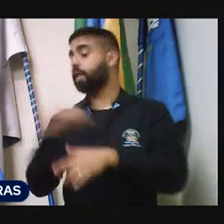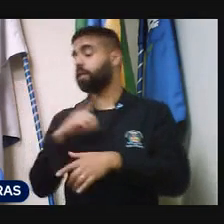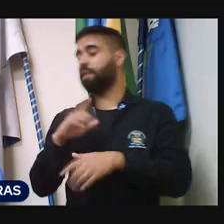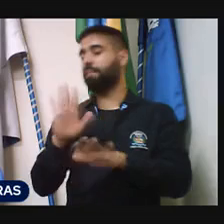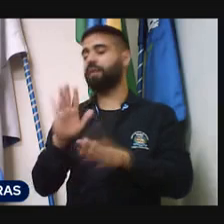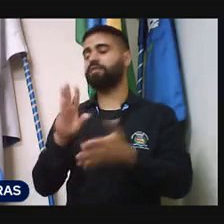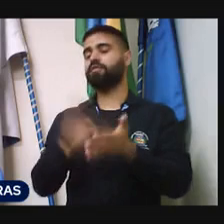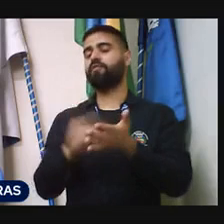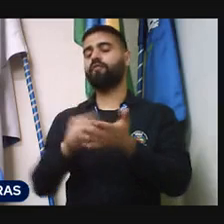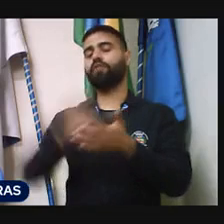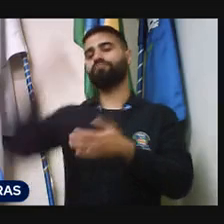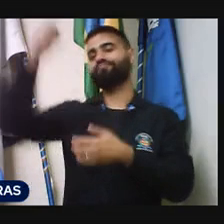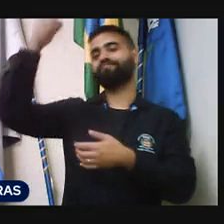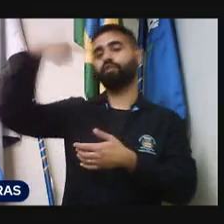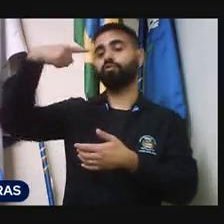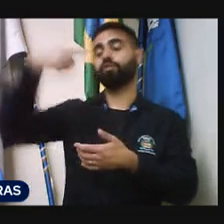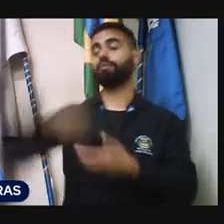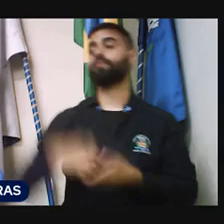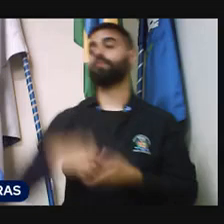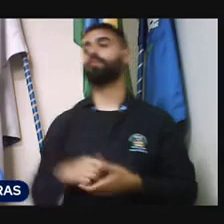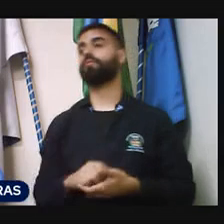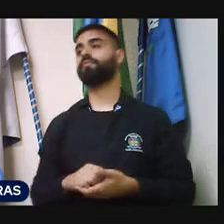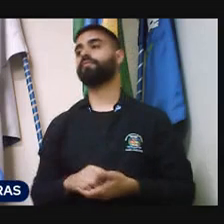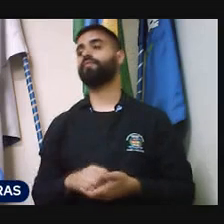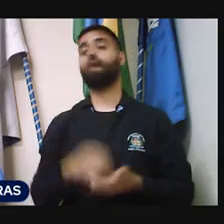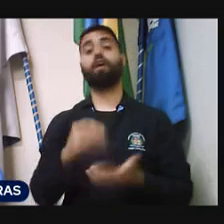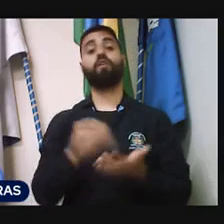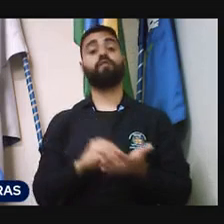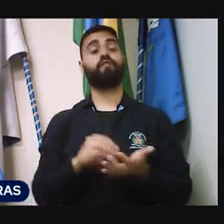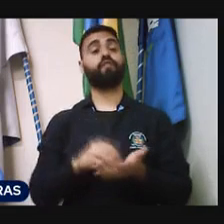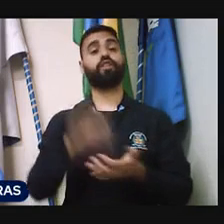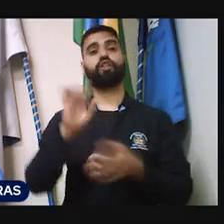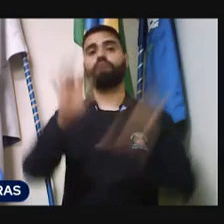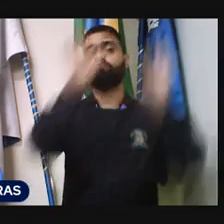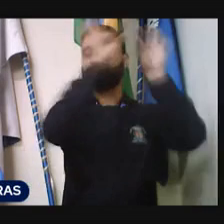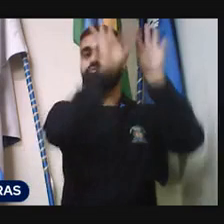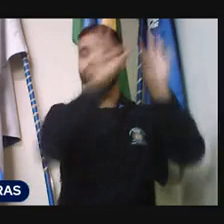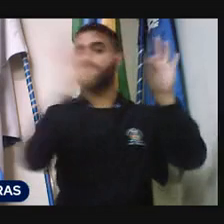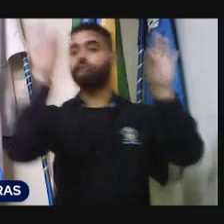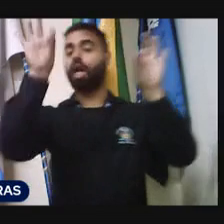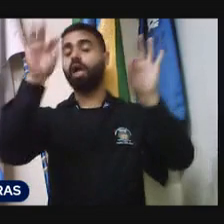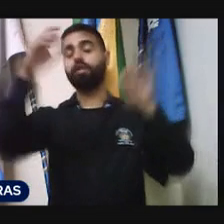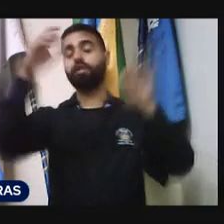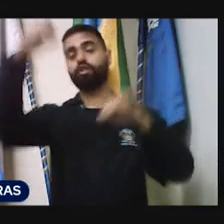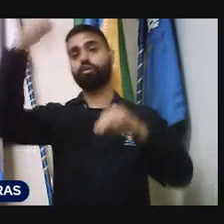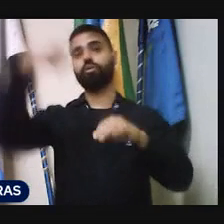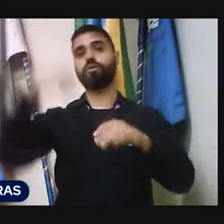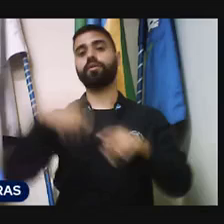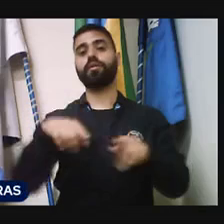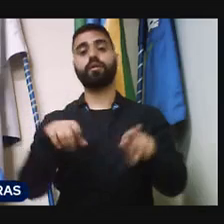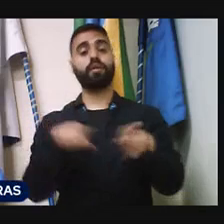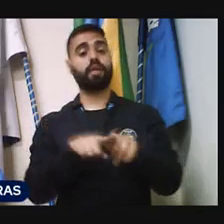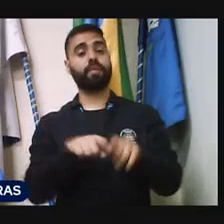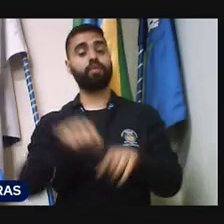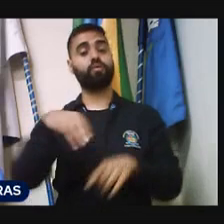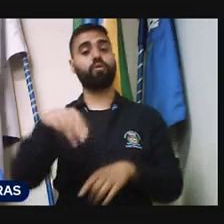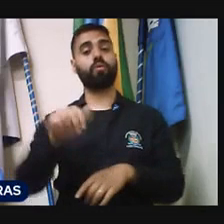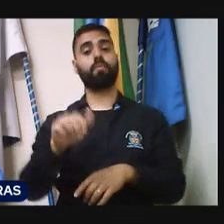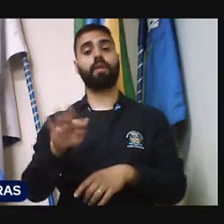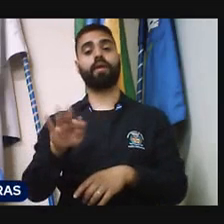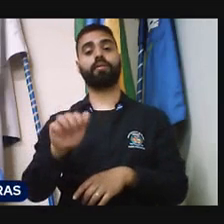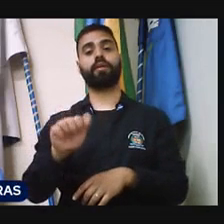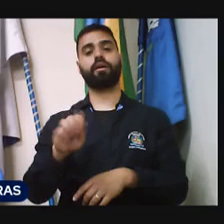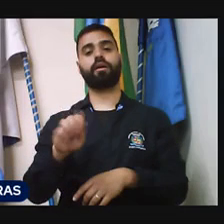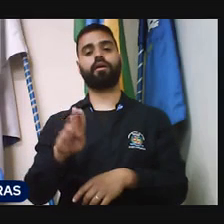estes lá apenas para esse fim falta apenas fazer ligação da baixa tensão num texto curto sobre o mata-burro no bairro